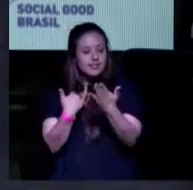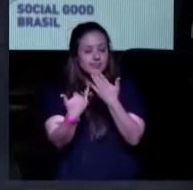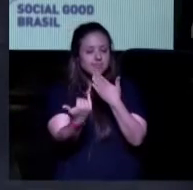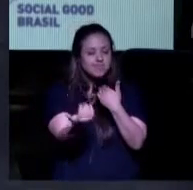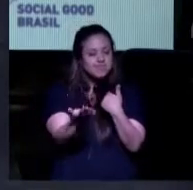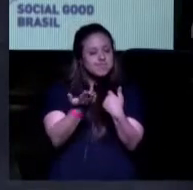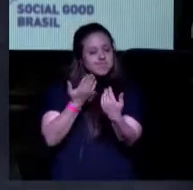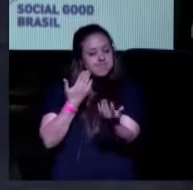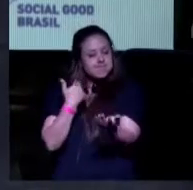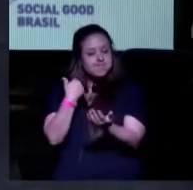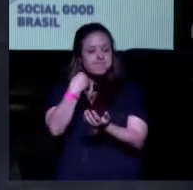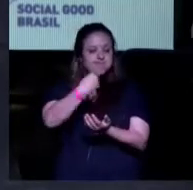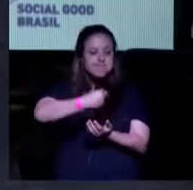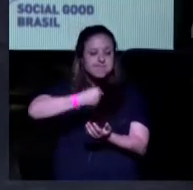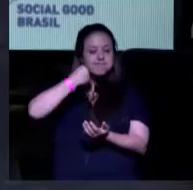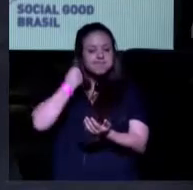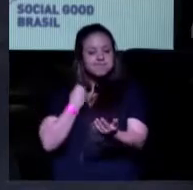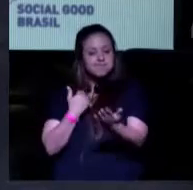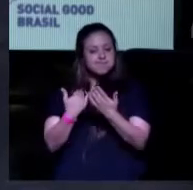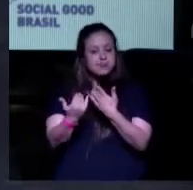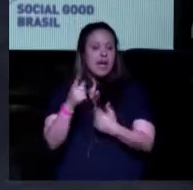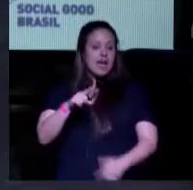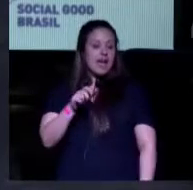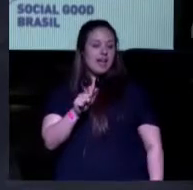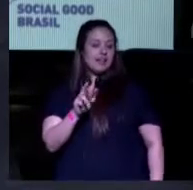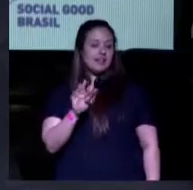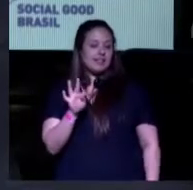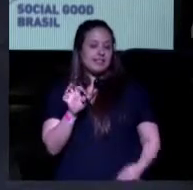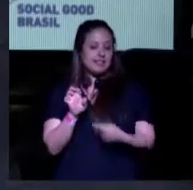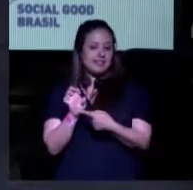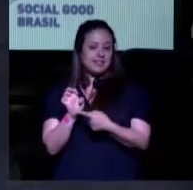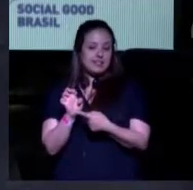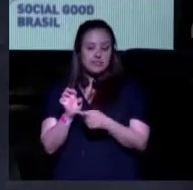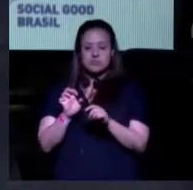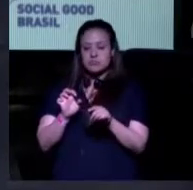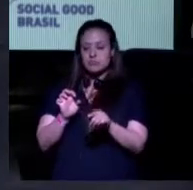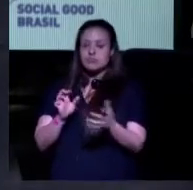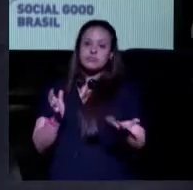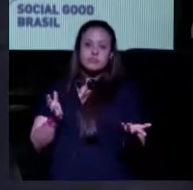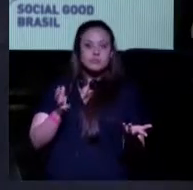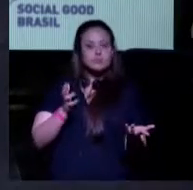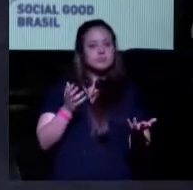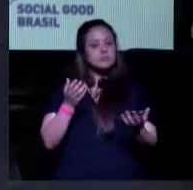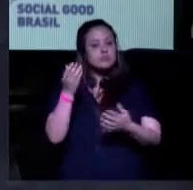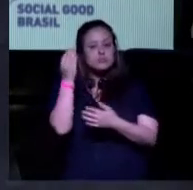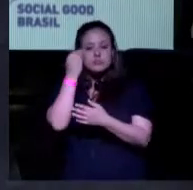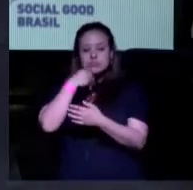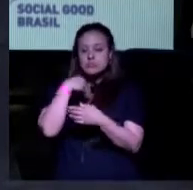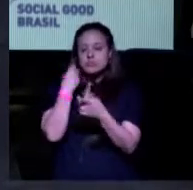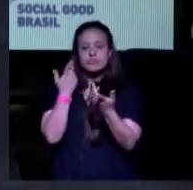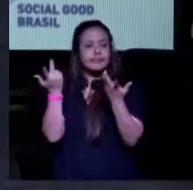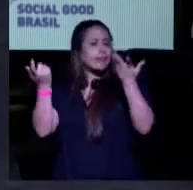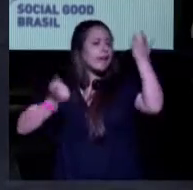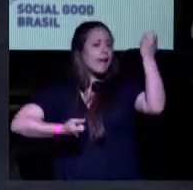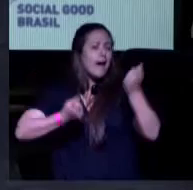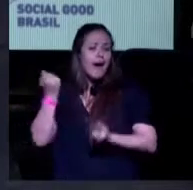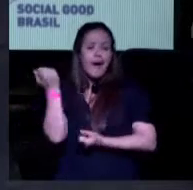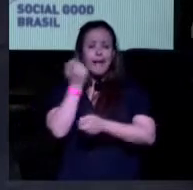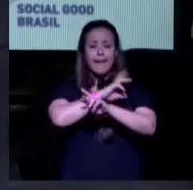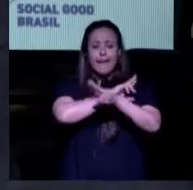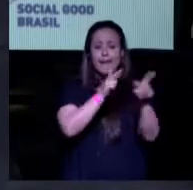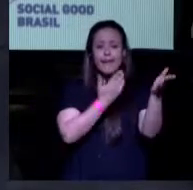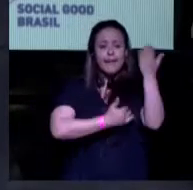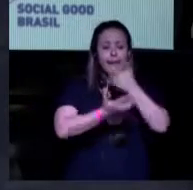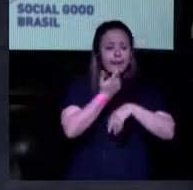empresa desde a maior empresa do mundo de cadeia de fornecimento de suprimentos de carros e que for tudo certo